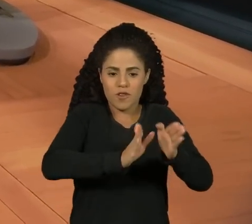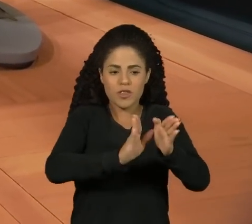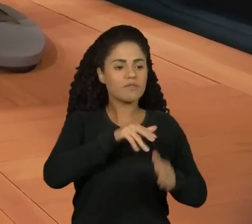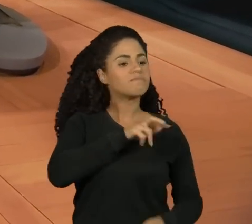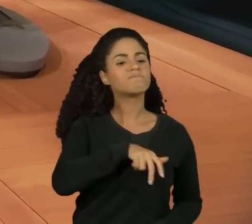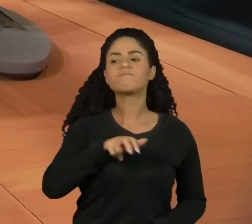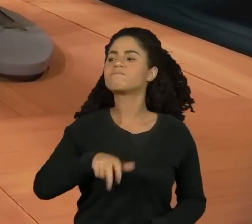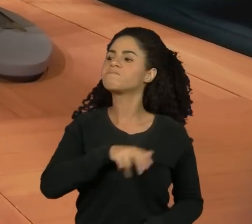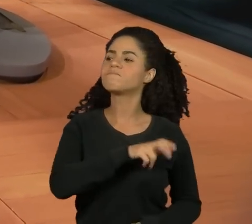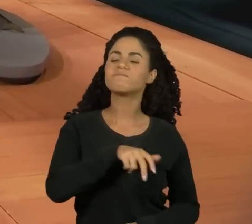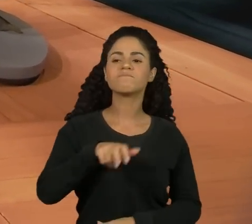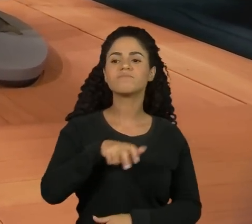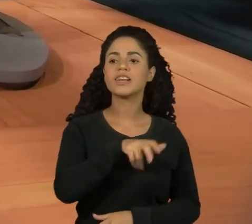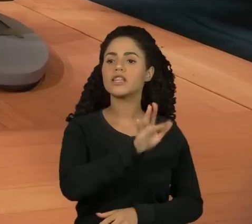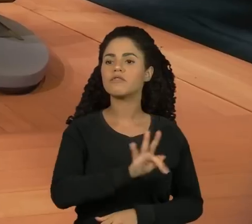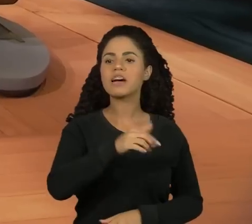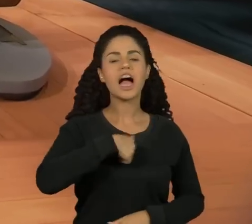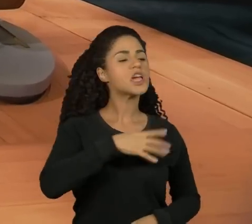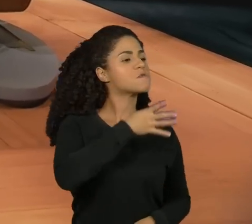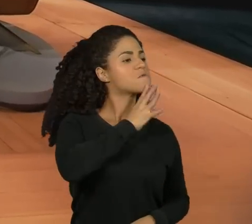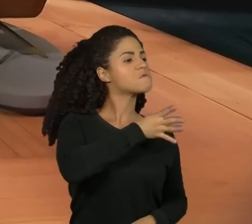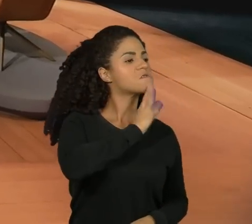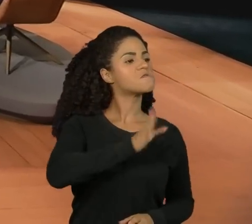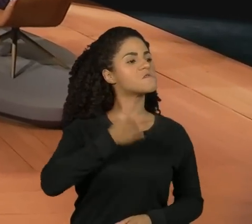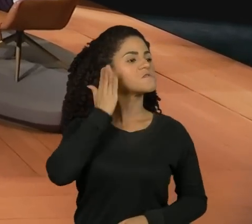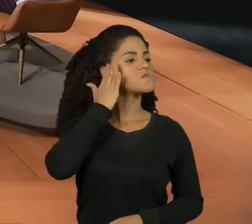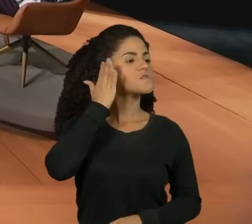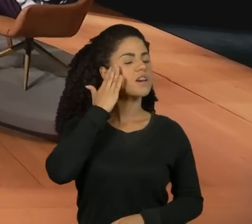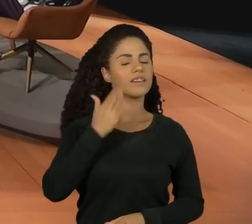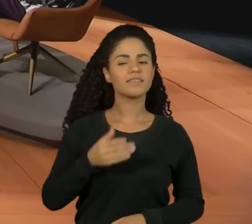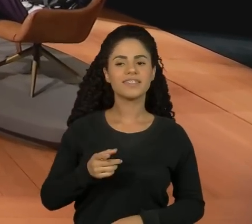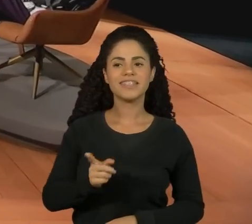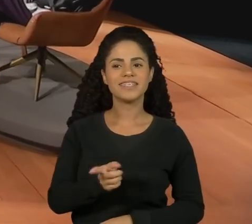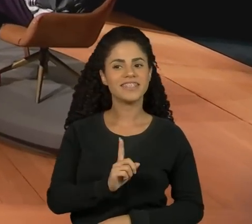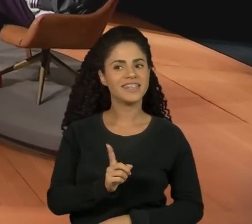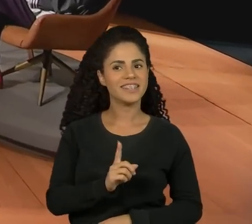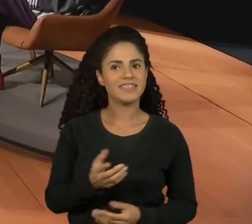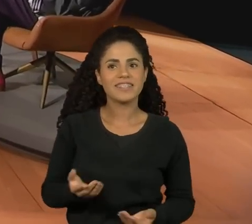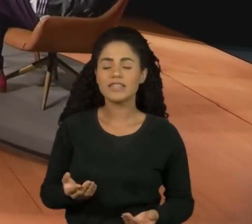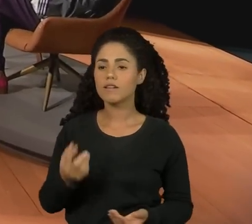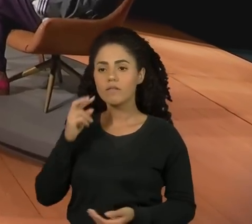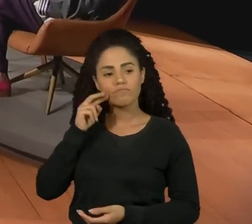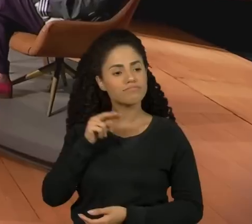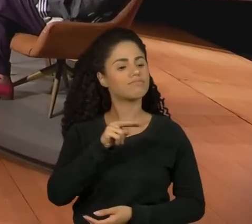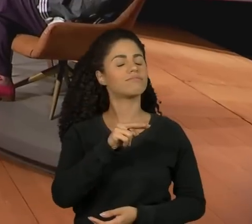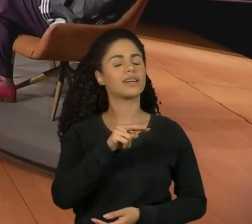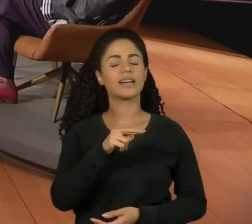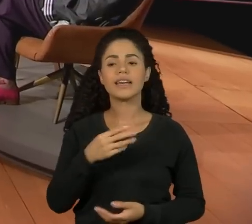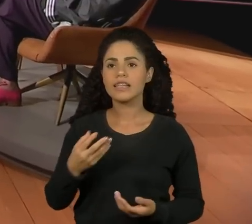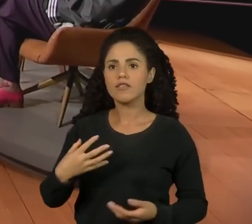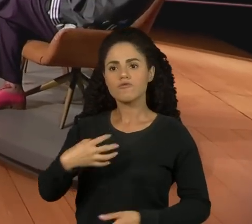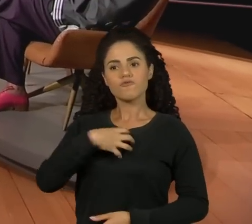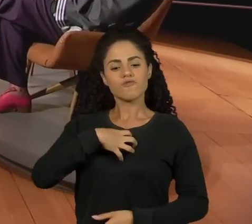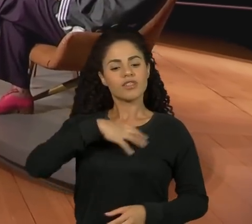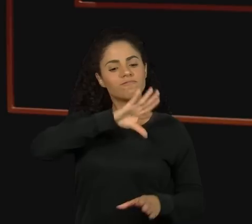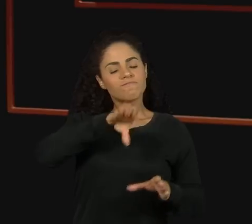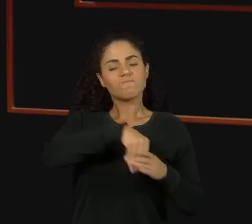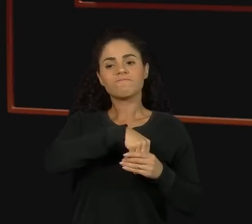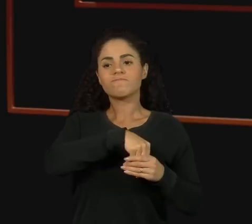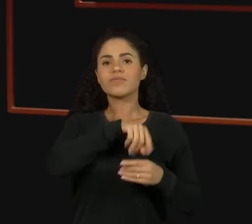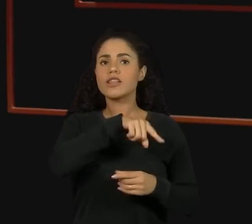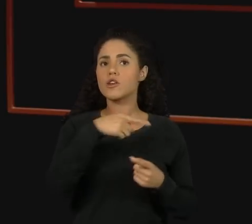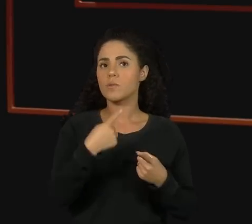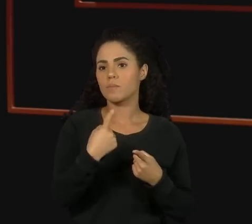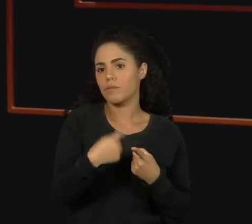e achava que eu já estava ali, que eu já vivia ali, sabe? Como se eu pertencesse, de pertencimento, eu já